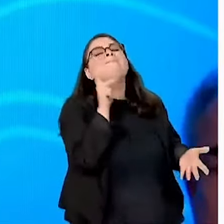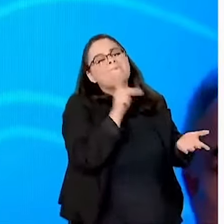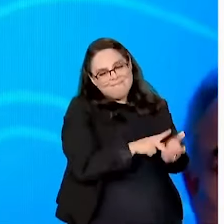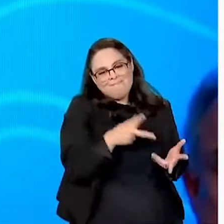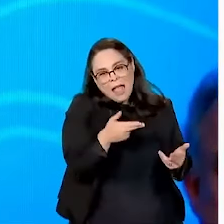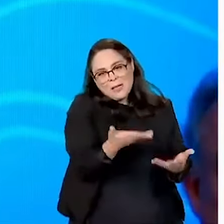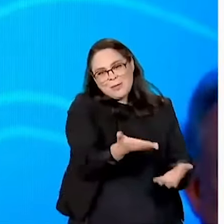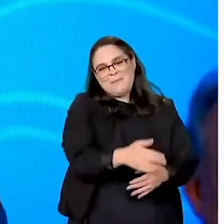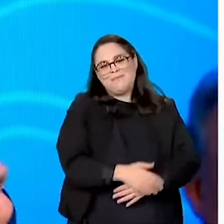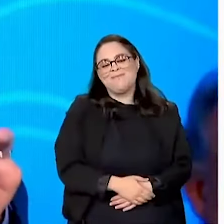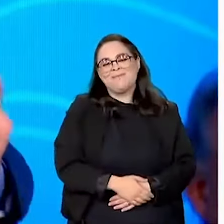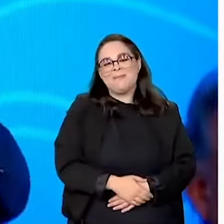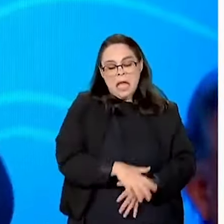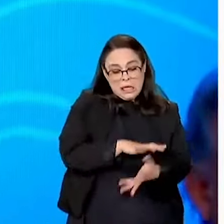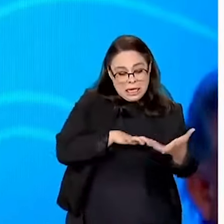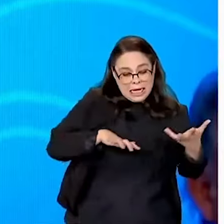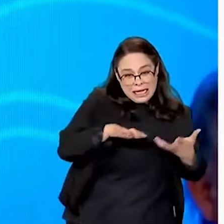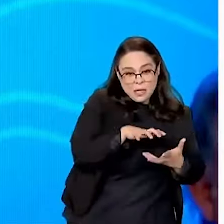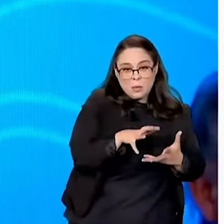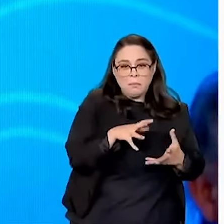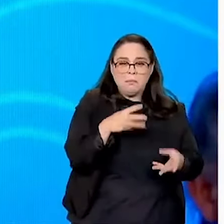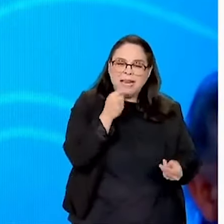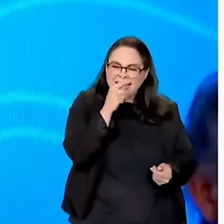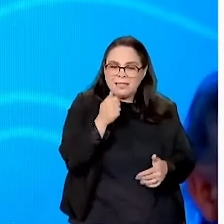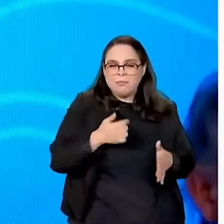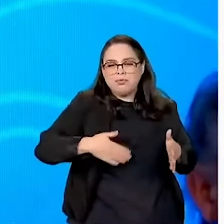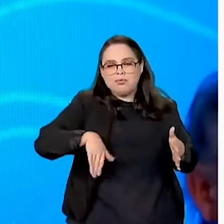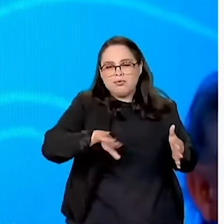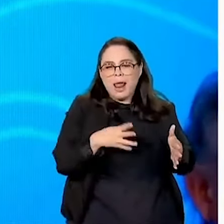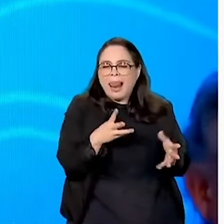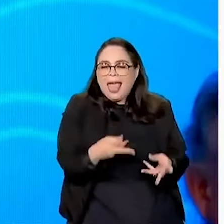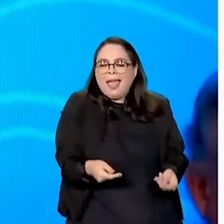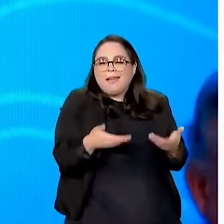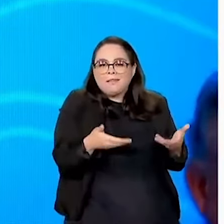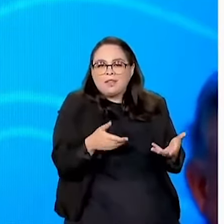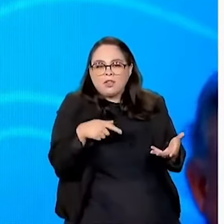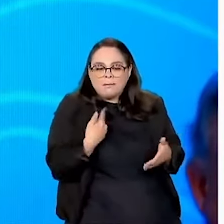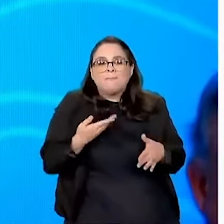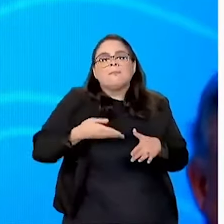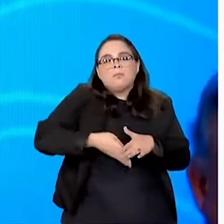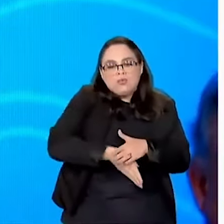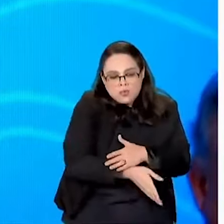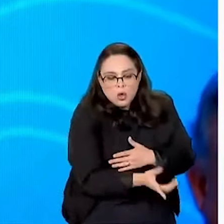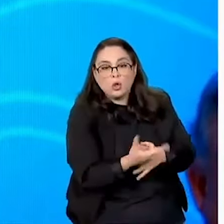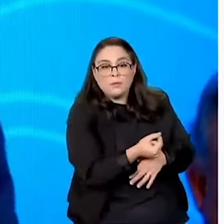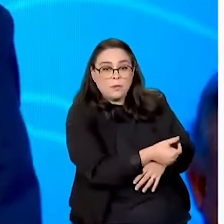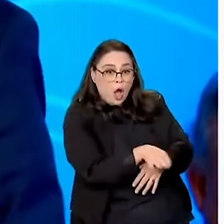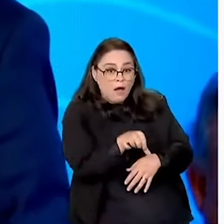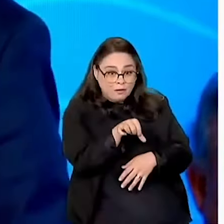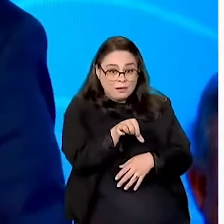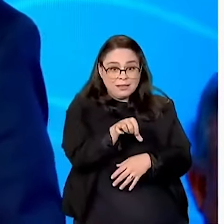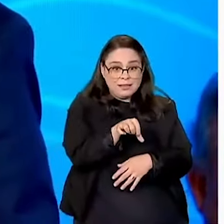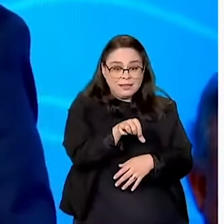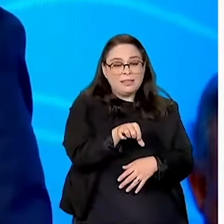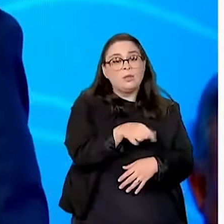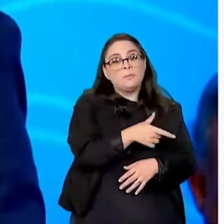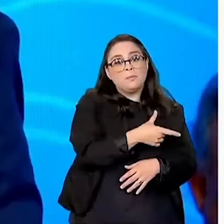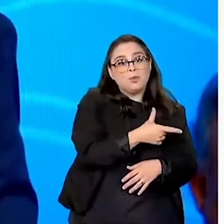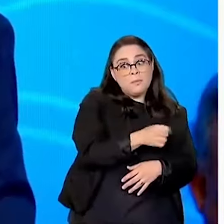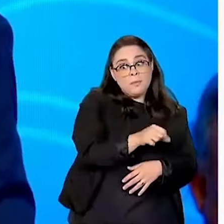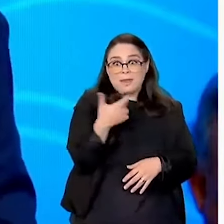previa. A crise aqui foi uma marolinha e nós, que caímos no 2009, em 2007